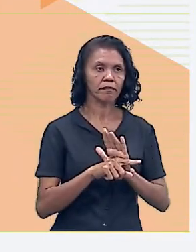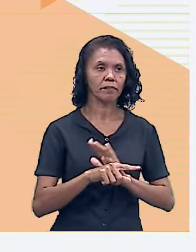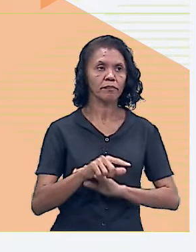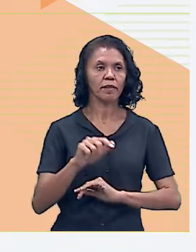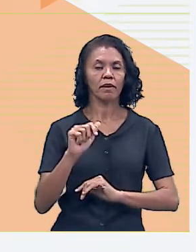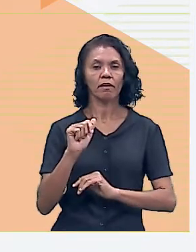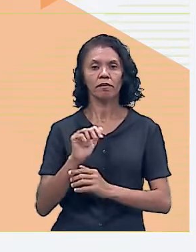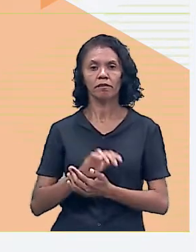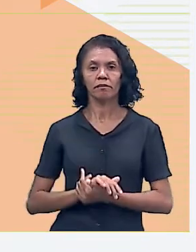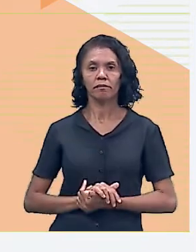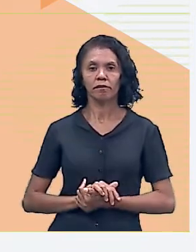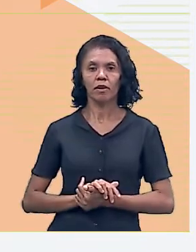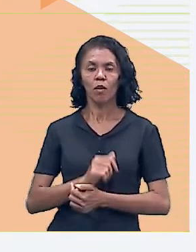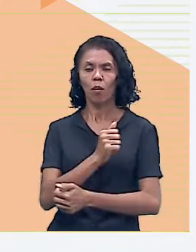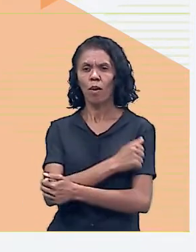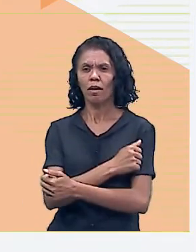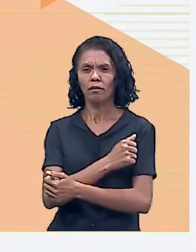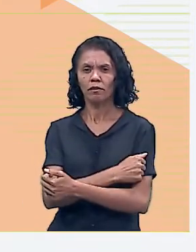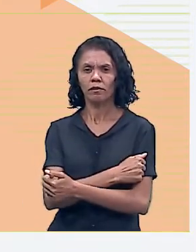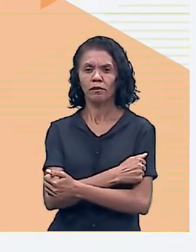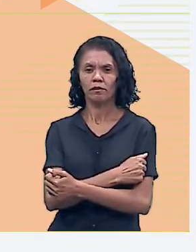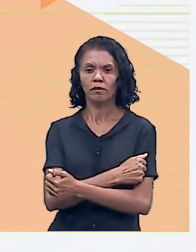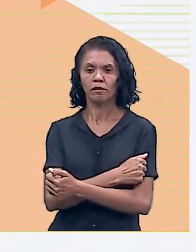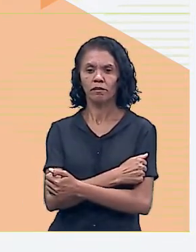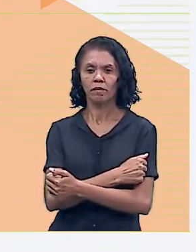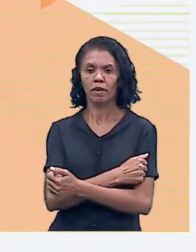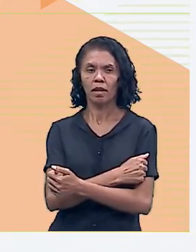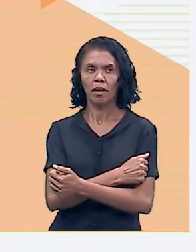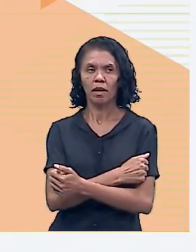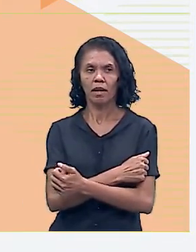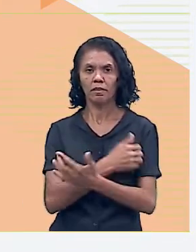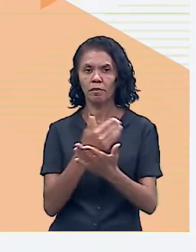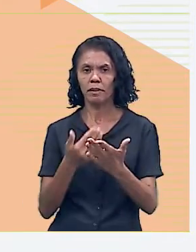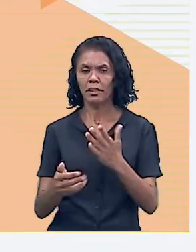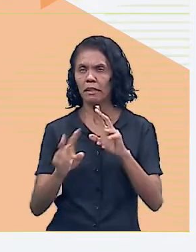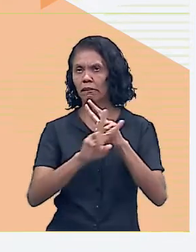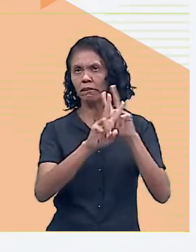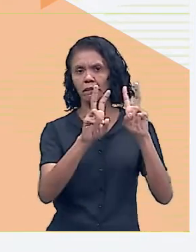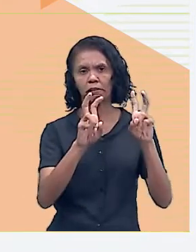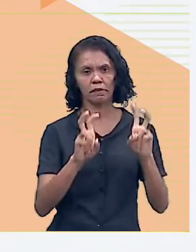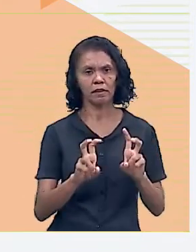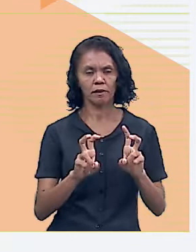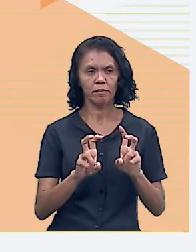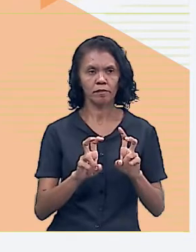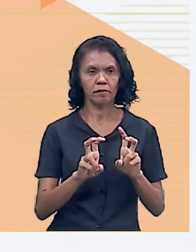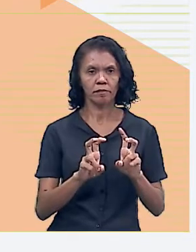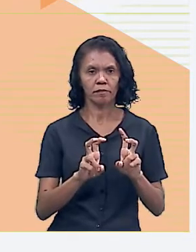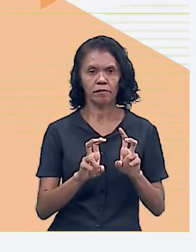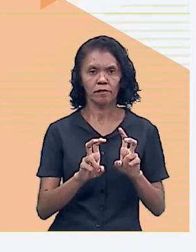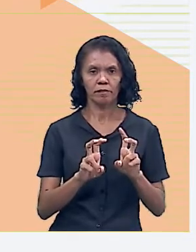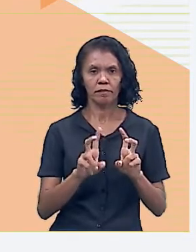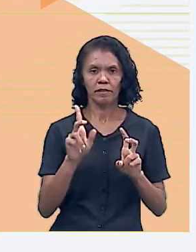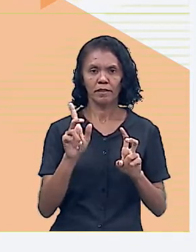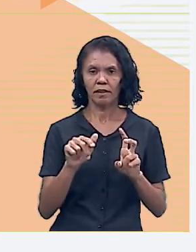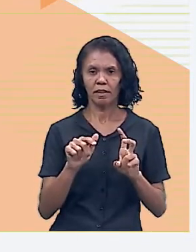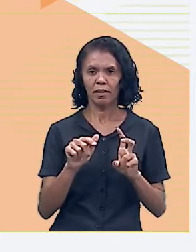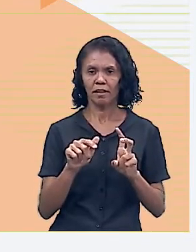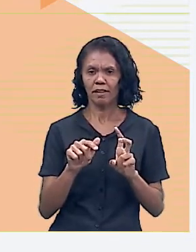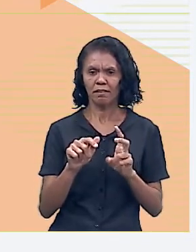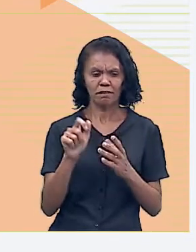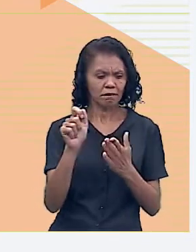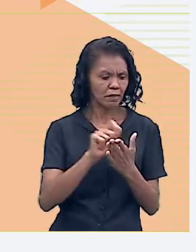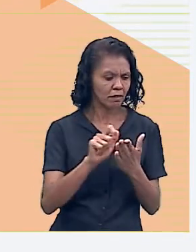Olá Boa pergunta Jack O que leva o aluno a fuga ao tema aí ele se desvincula totalmente daquilo que foi para o posto